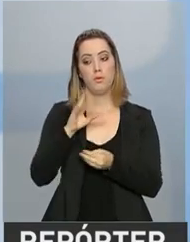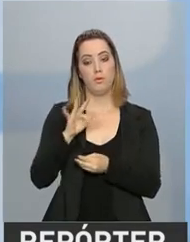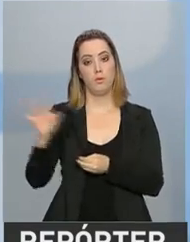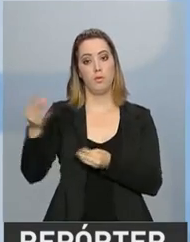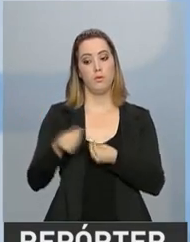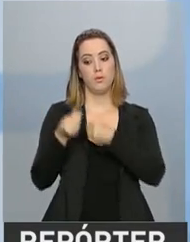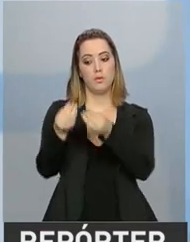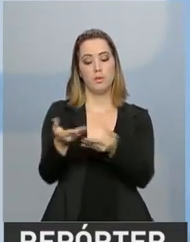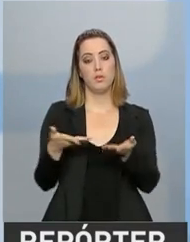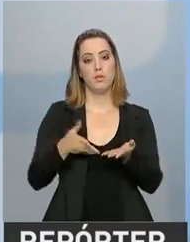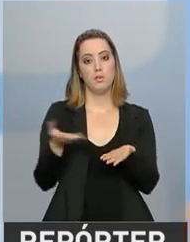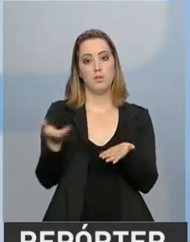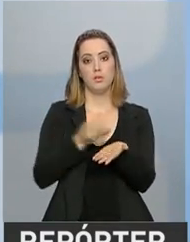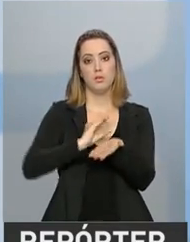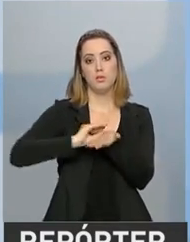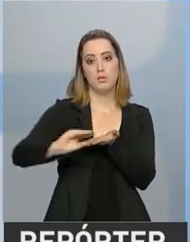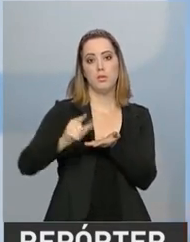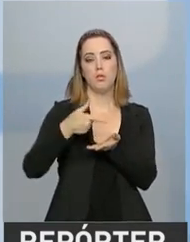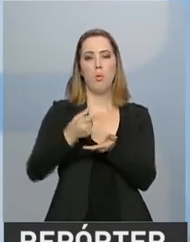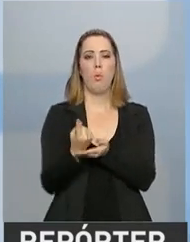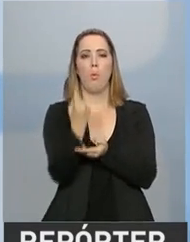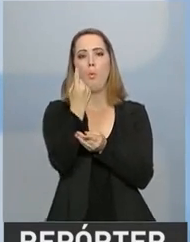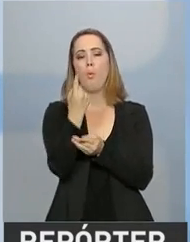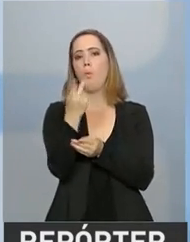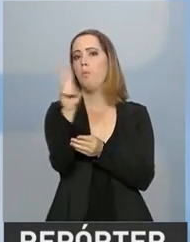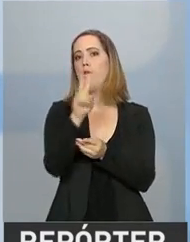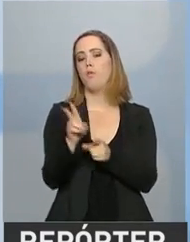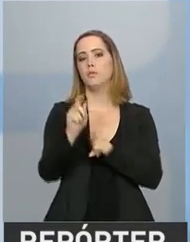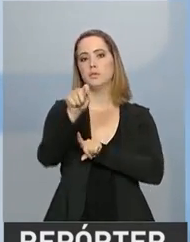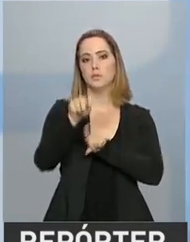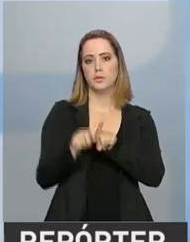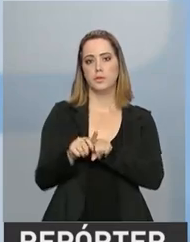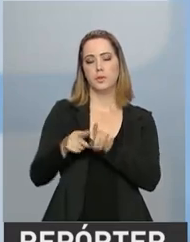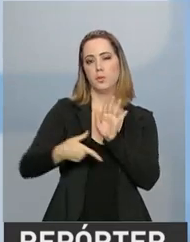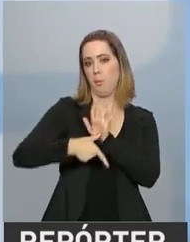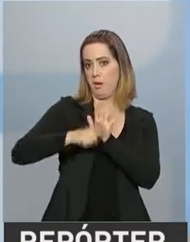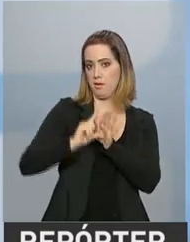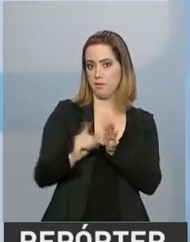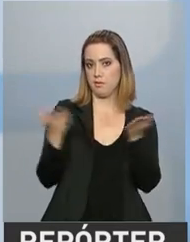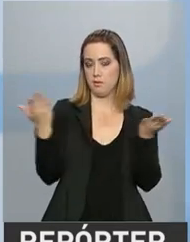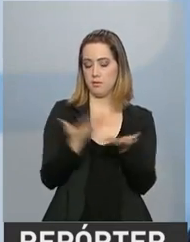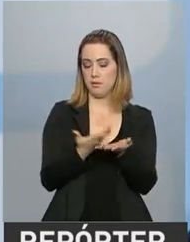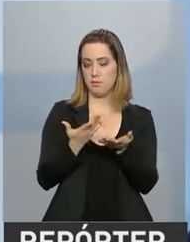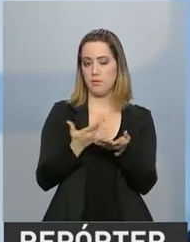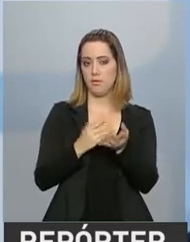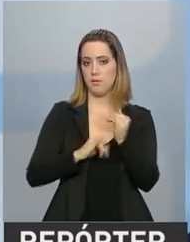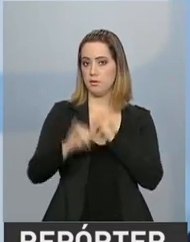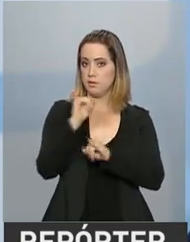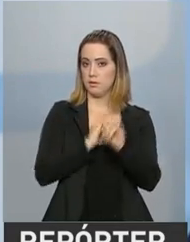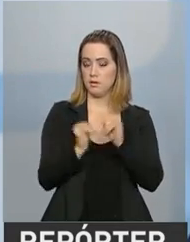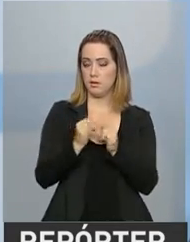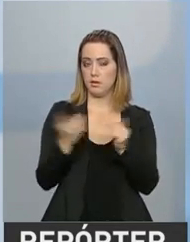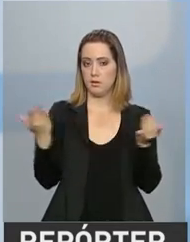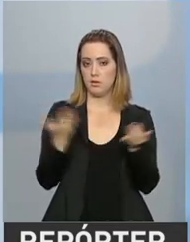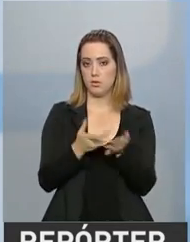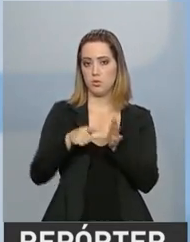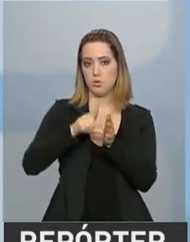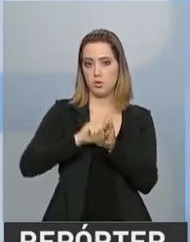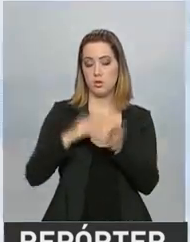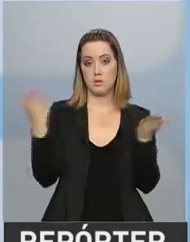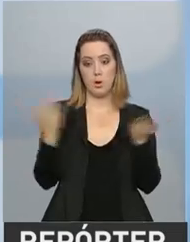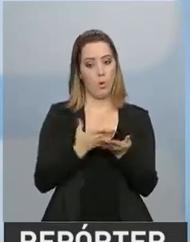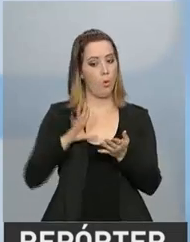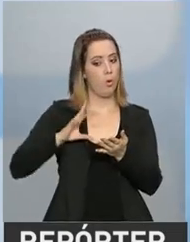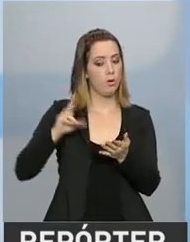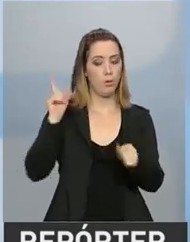as informações uma vez por mês ou com um envio eletrônico, isso estará sendo feito